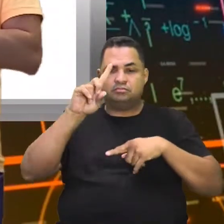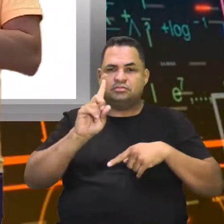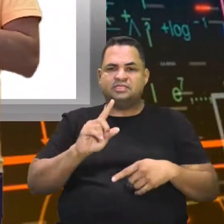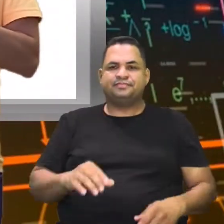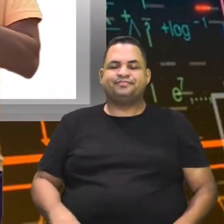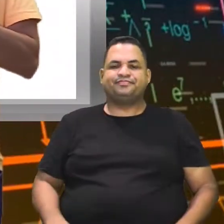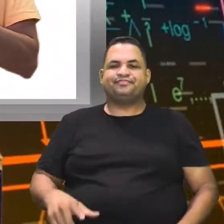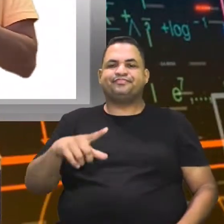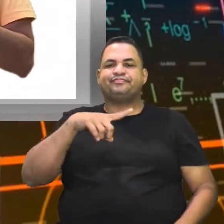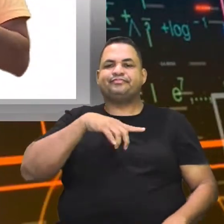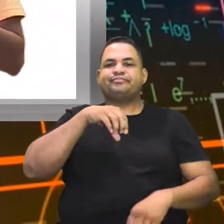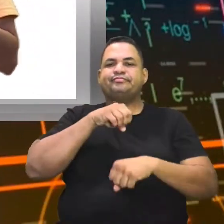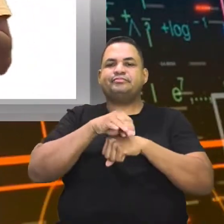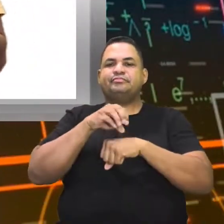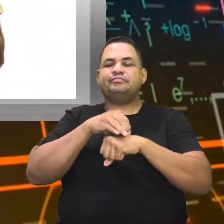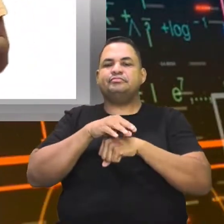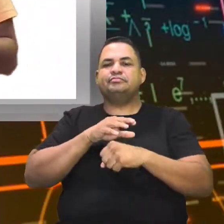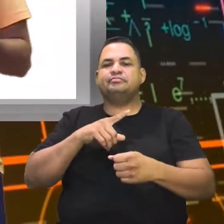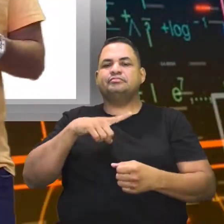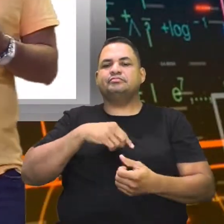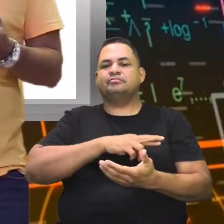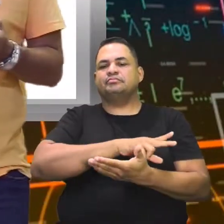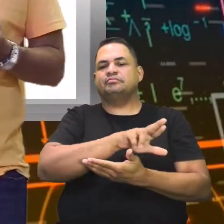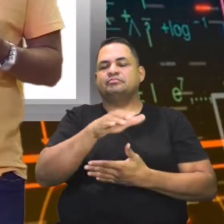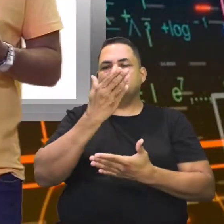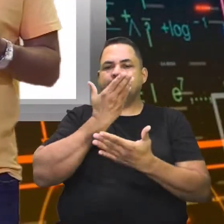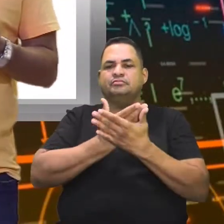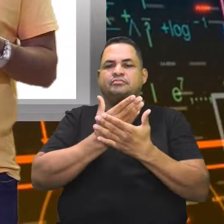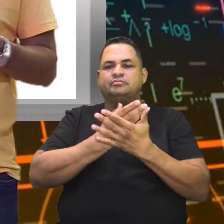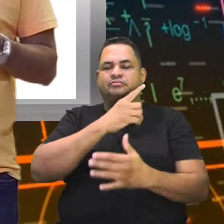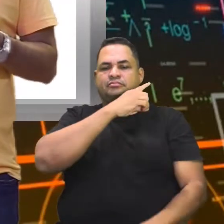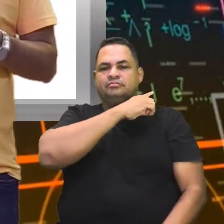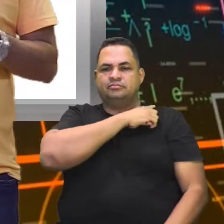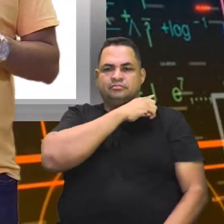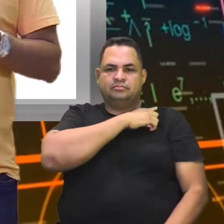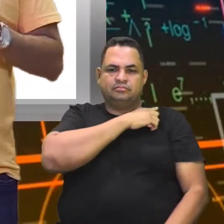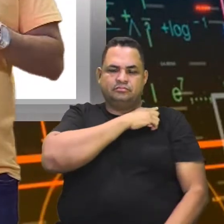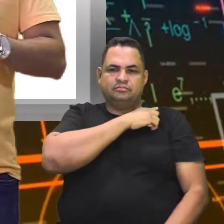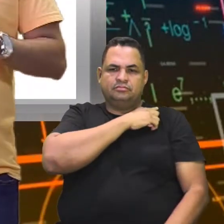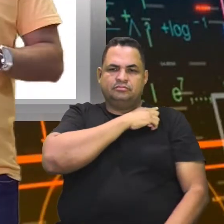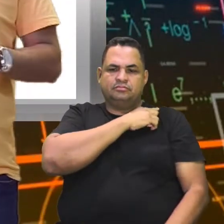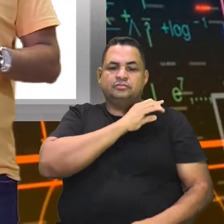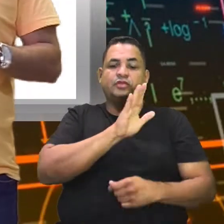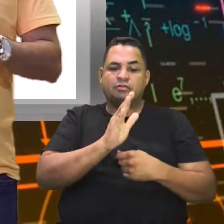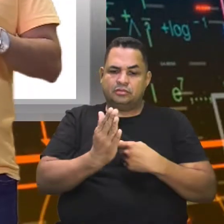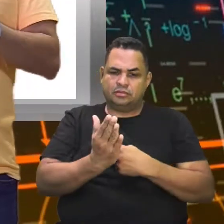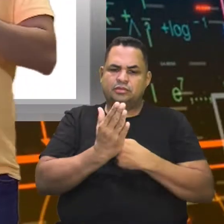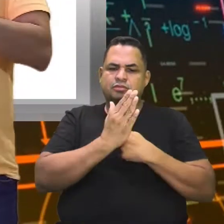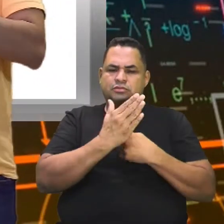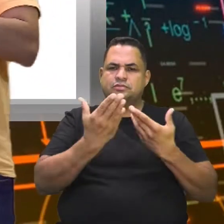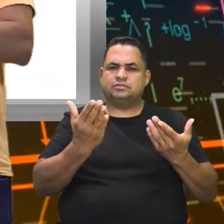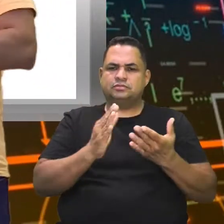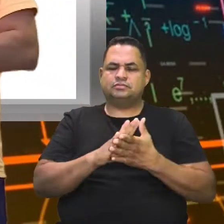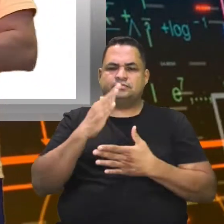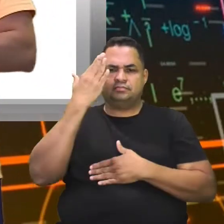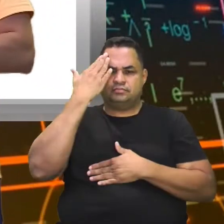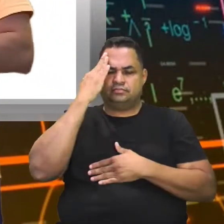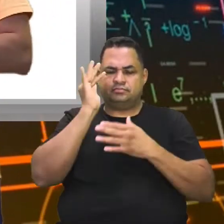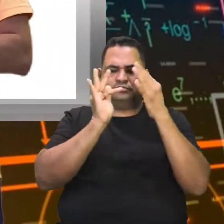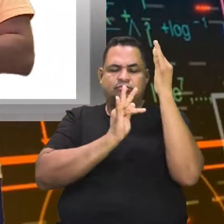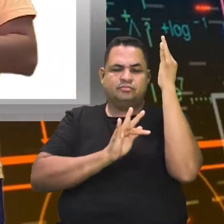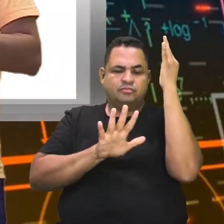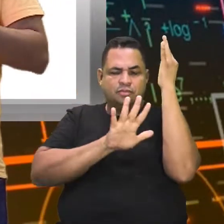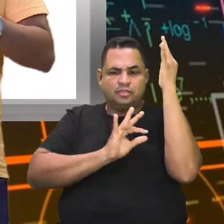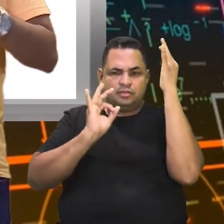uma dica. Nós temos várias aulas do primeiro ano que vão te ajudar bastante a entender